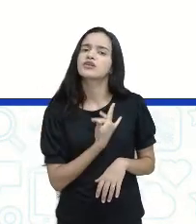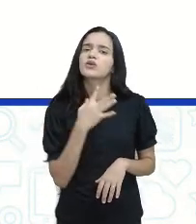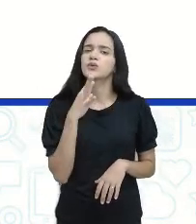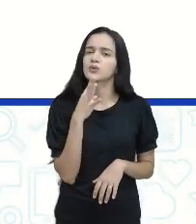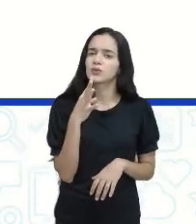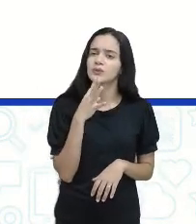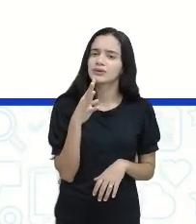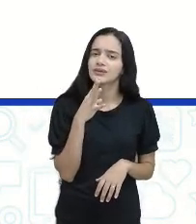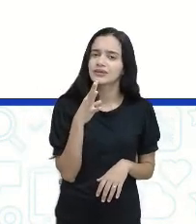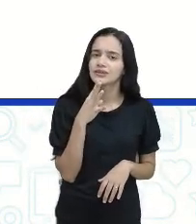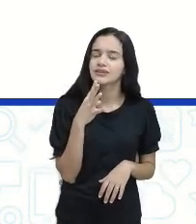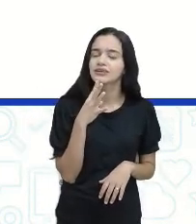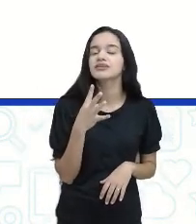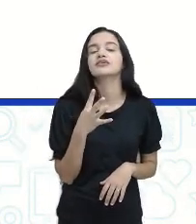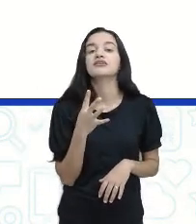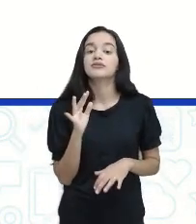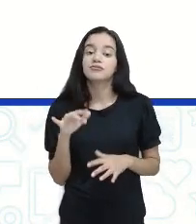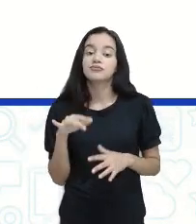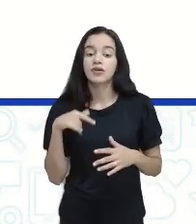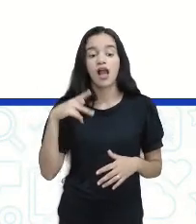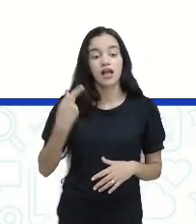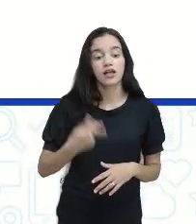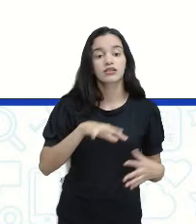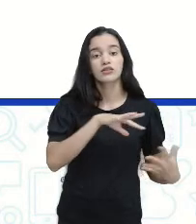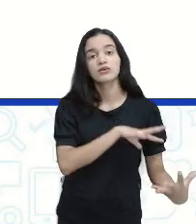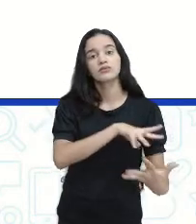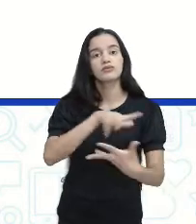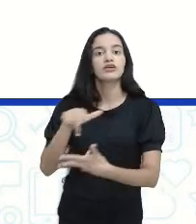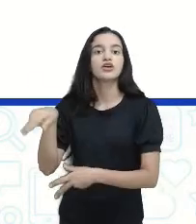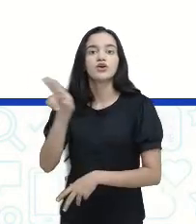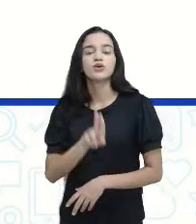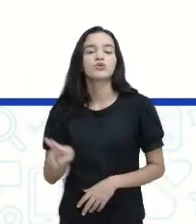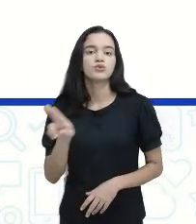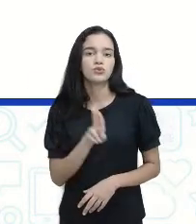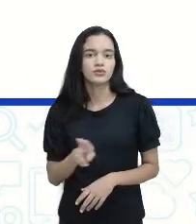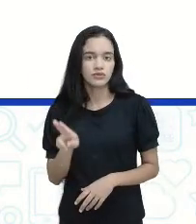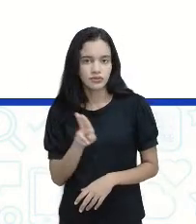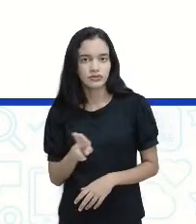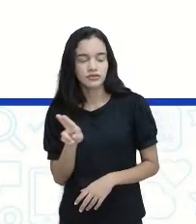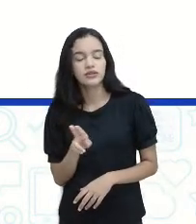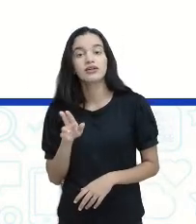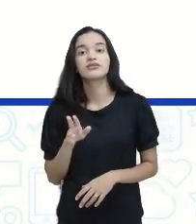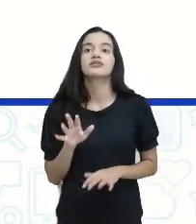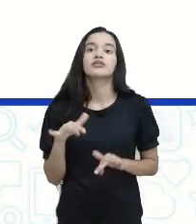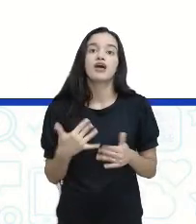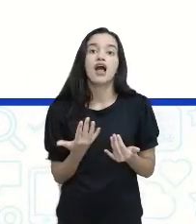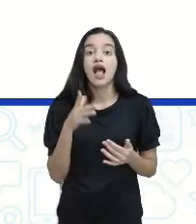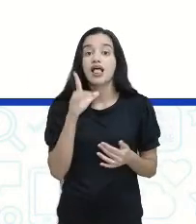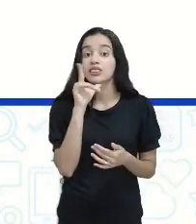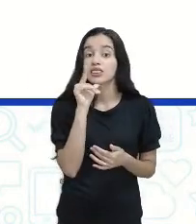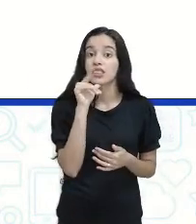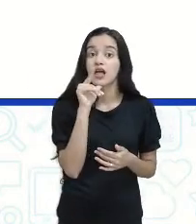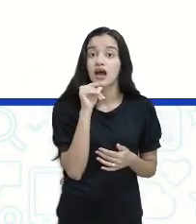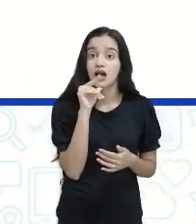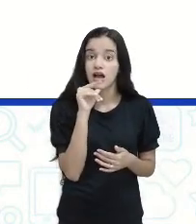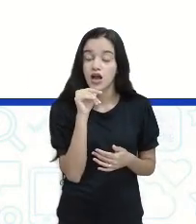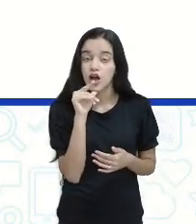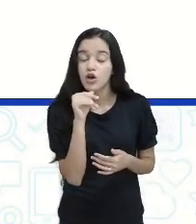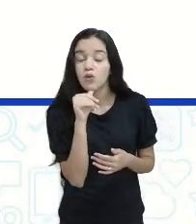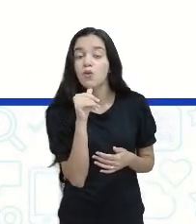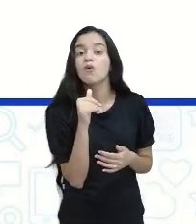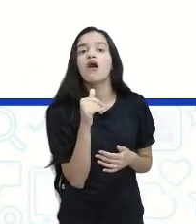que é mais abundante no nosso planeta. Ele é utilizado aí, ó, na água pesada para refrigerar